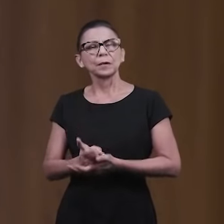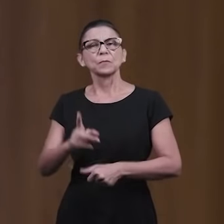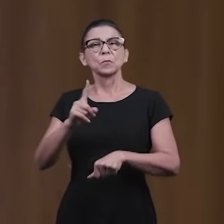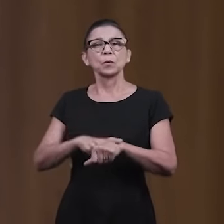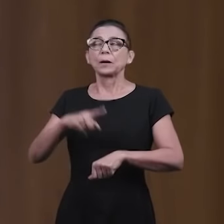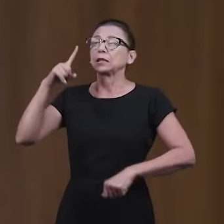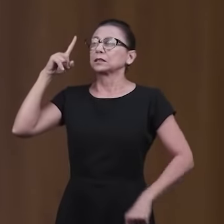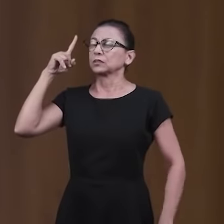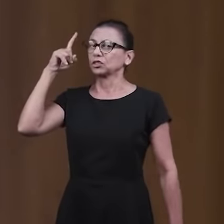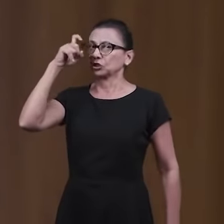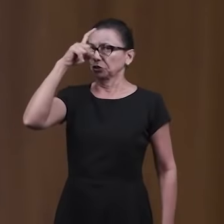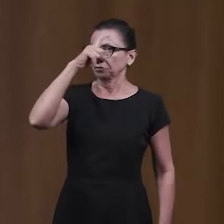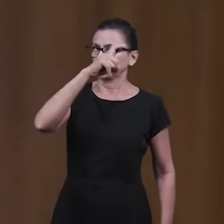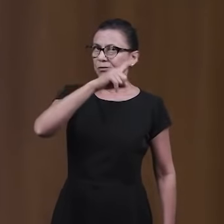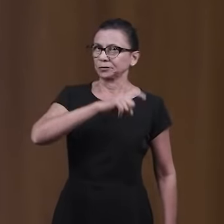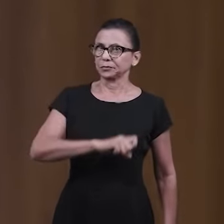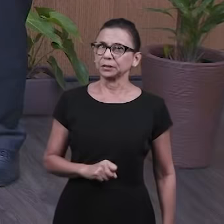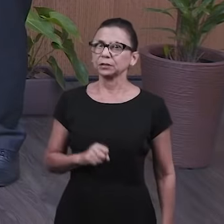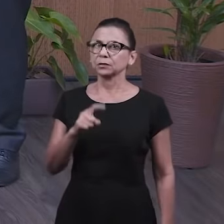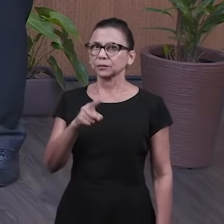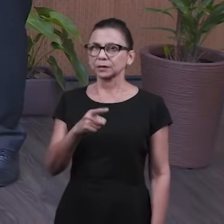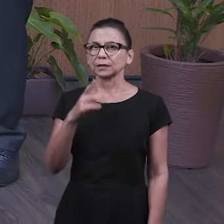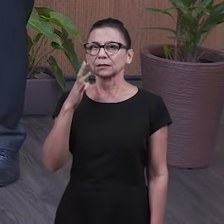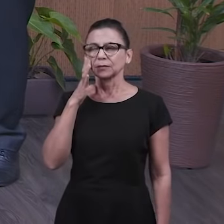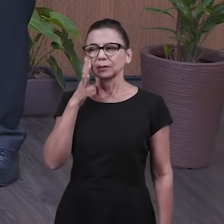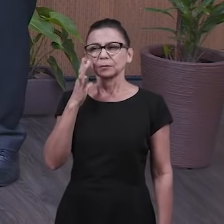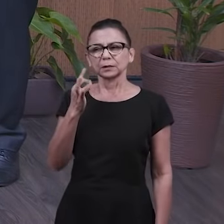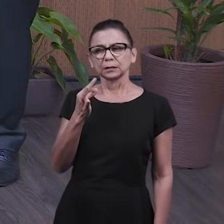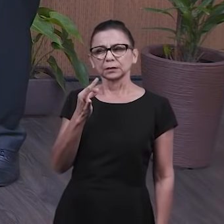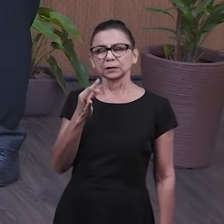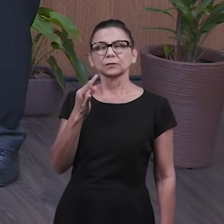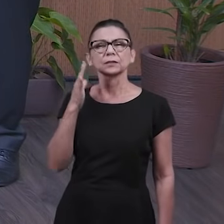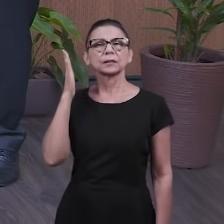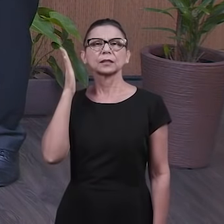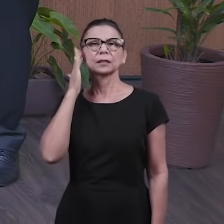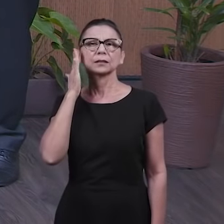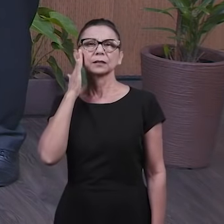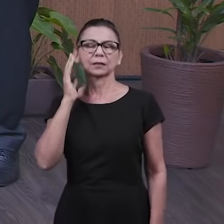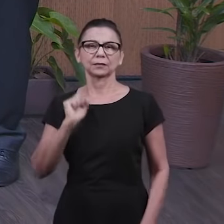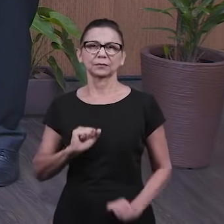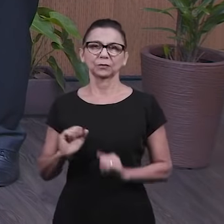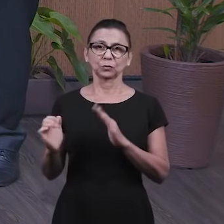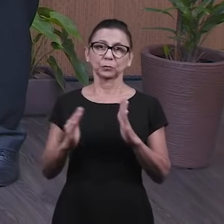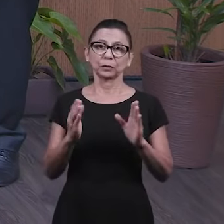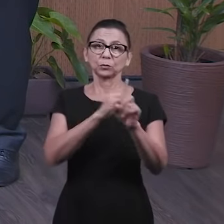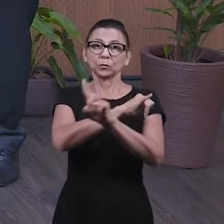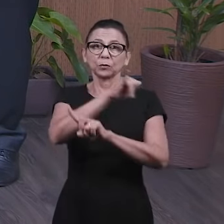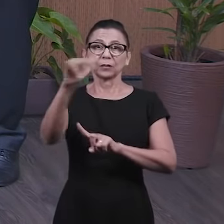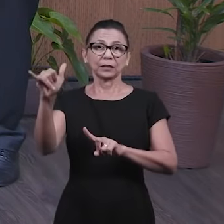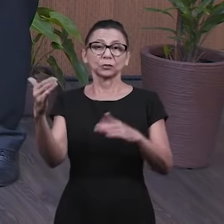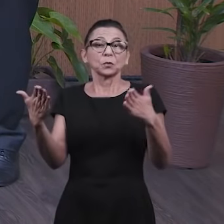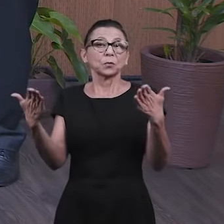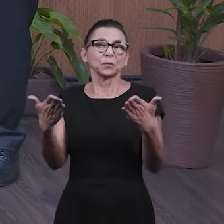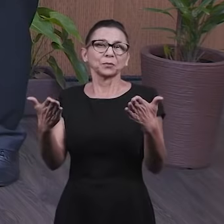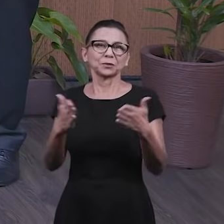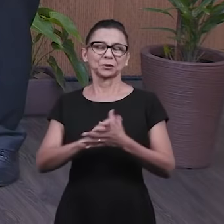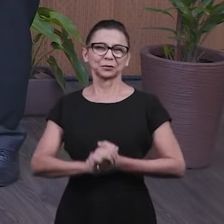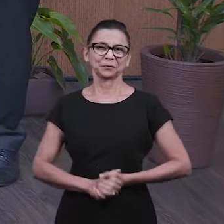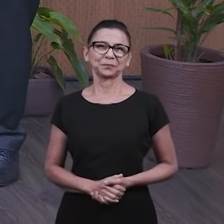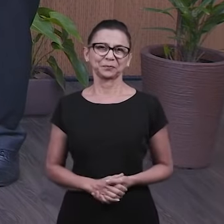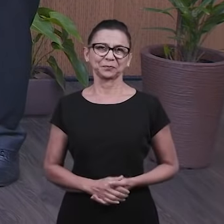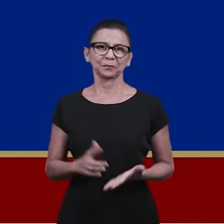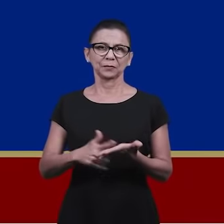discerne o momento profético atual. E o texto de Mateus 24:13,